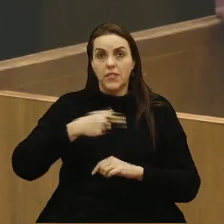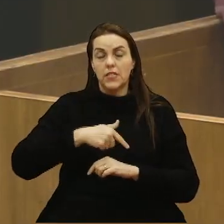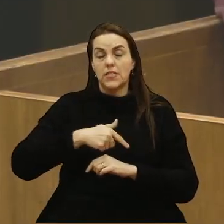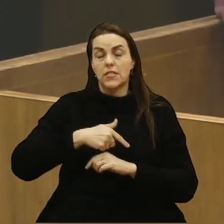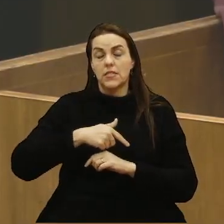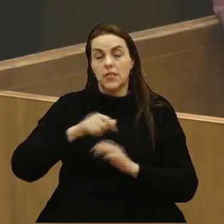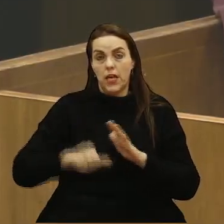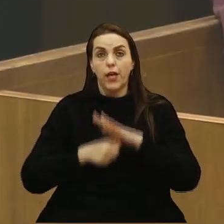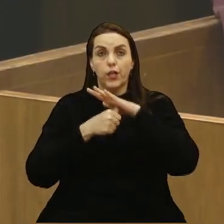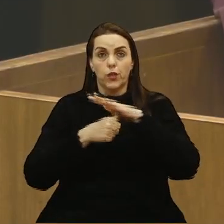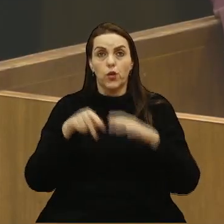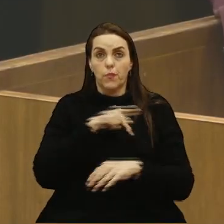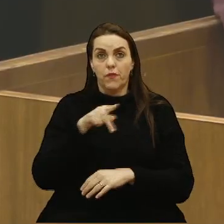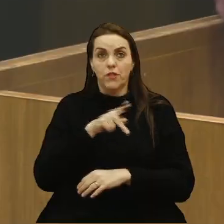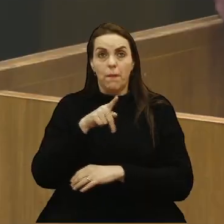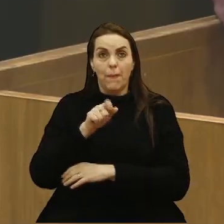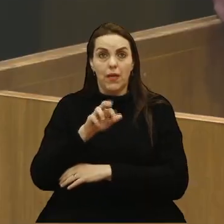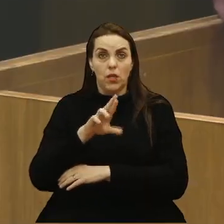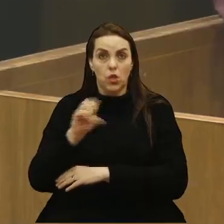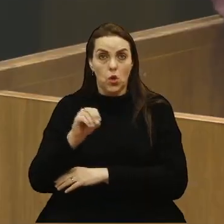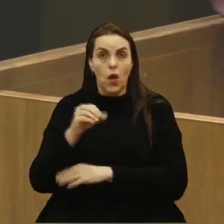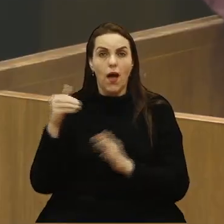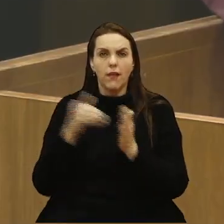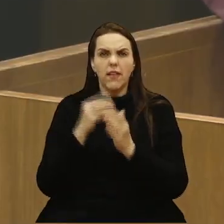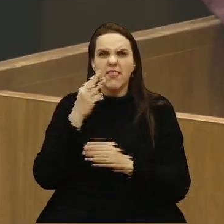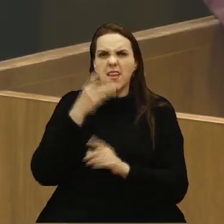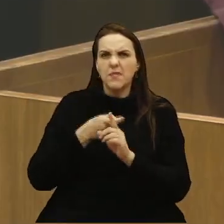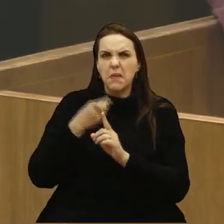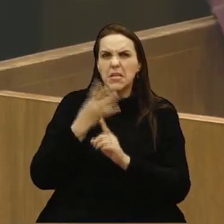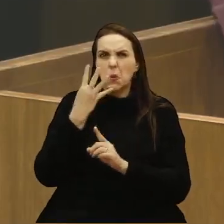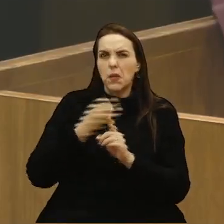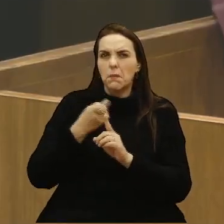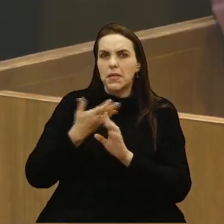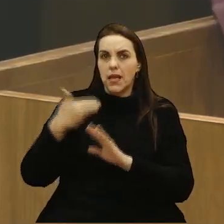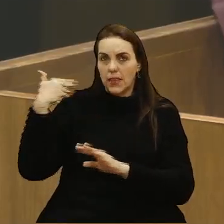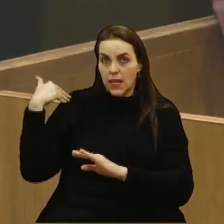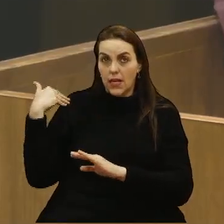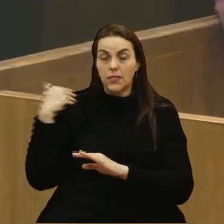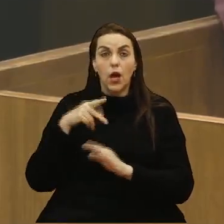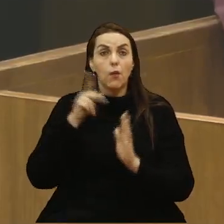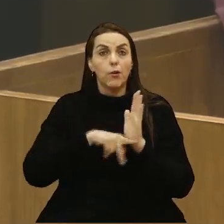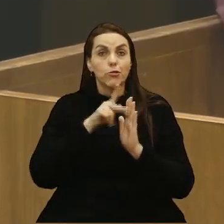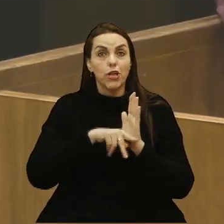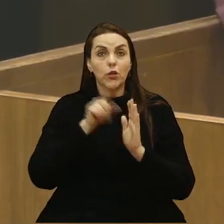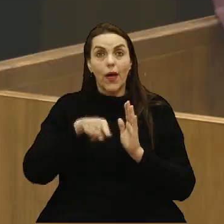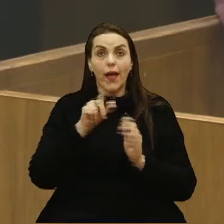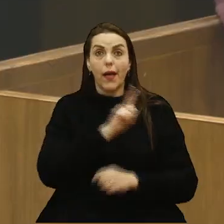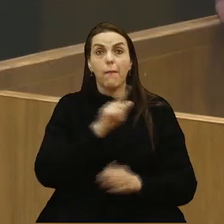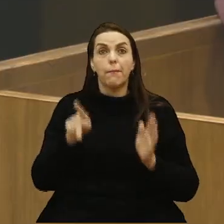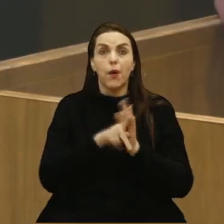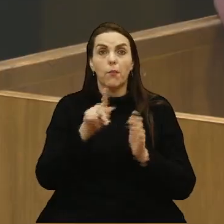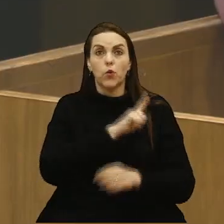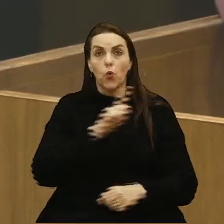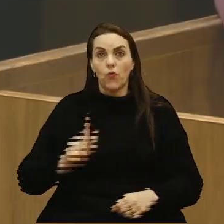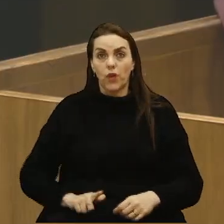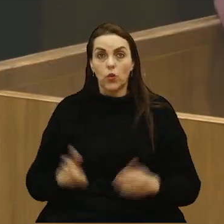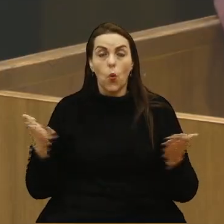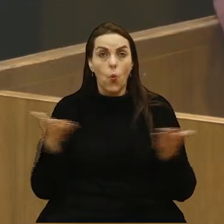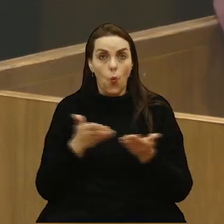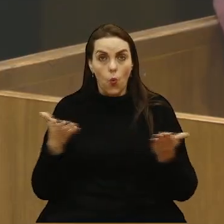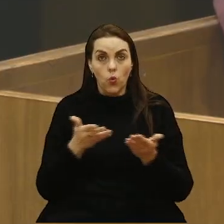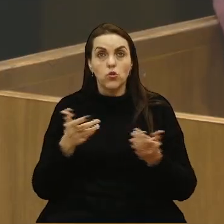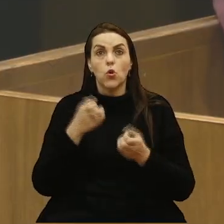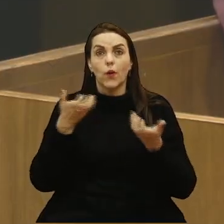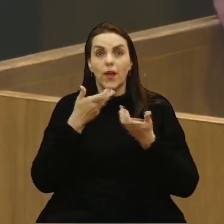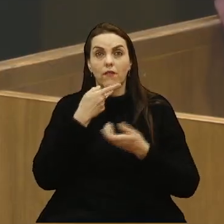disse, até 3 meses atrás, 4 meses, esse projeto era um projeto do governo. Hoje, eu quero dizer